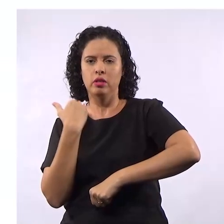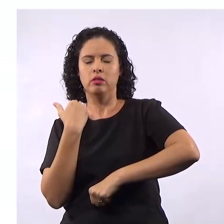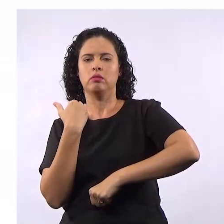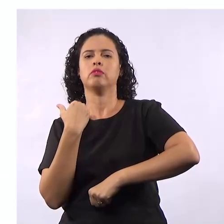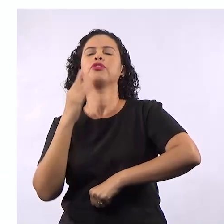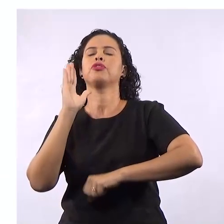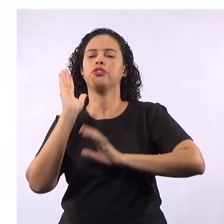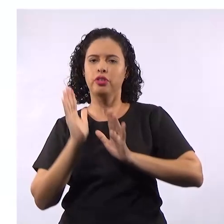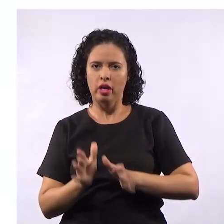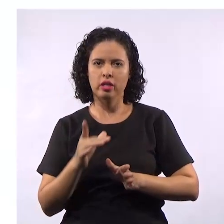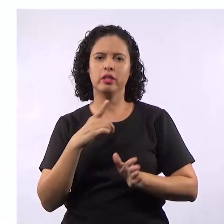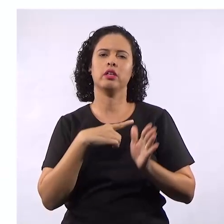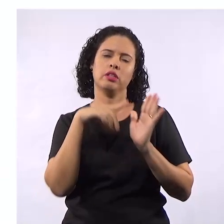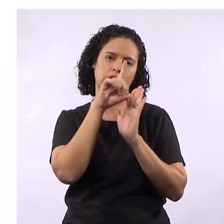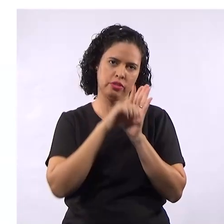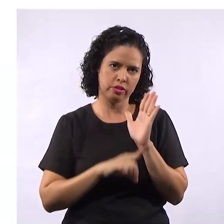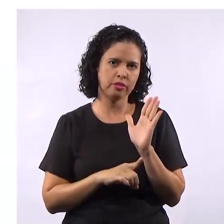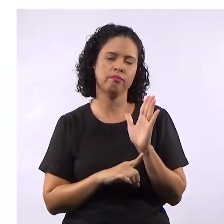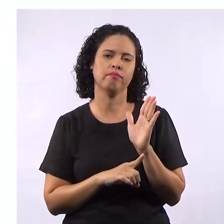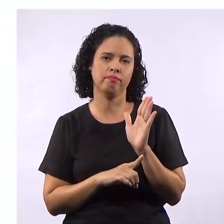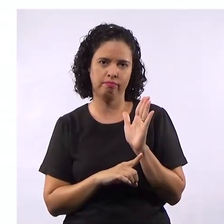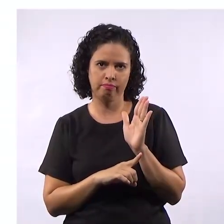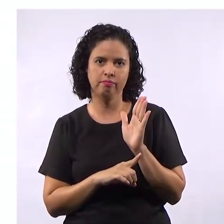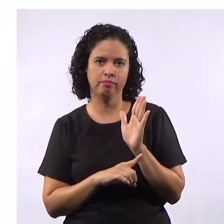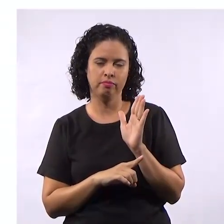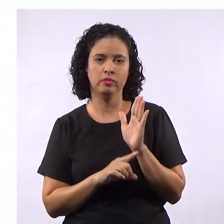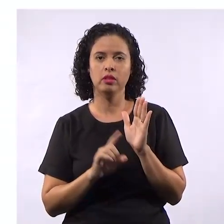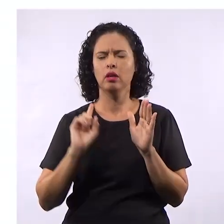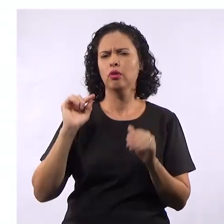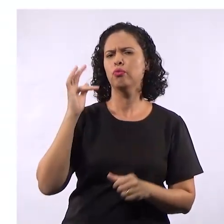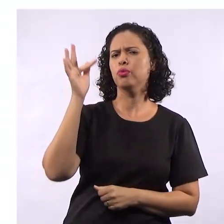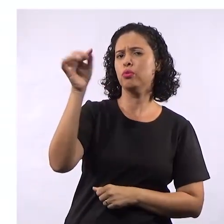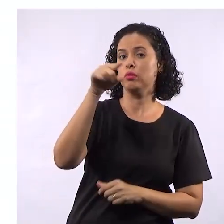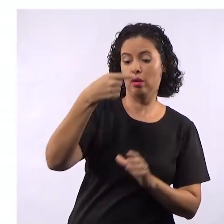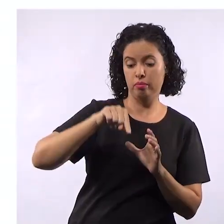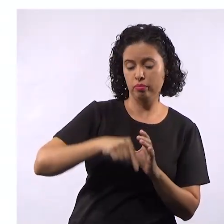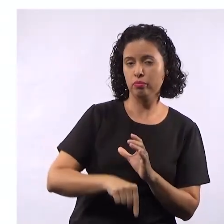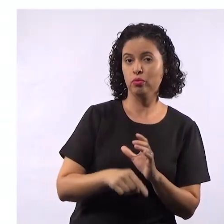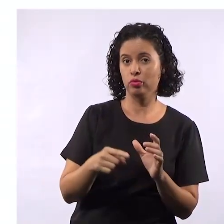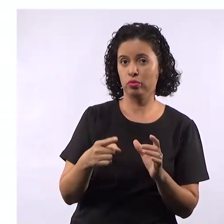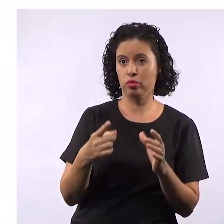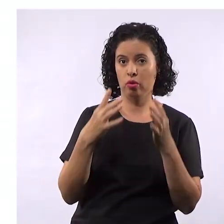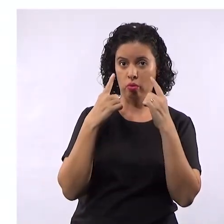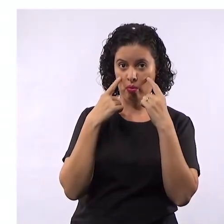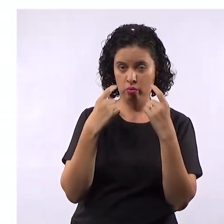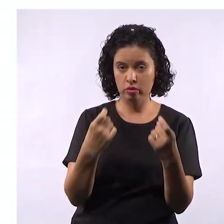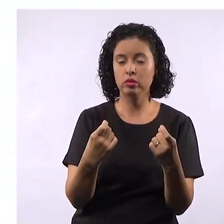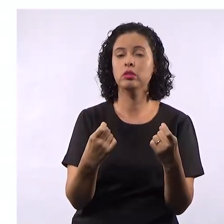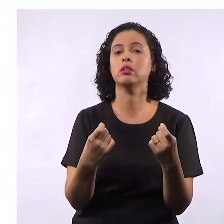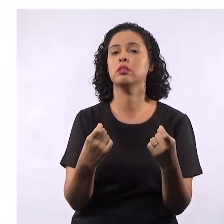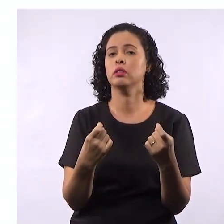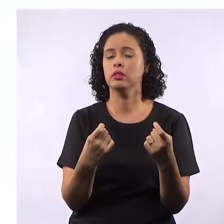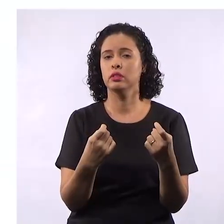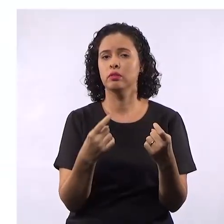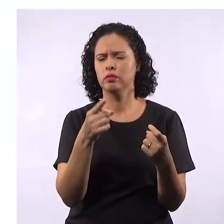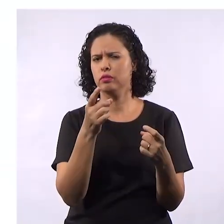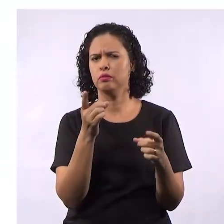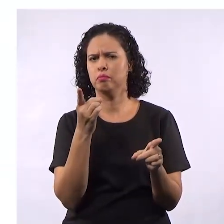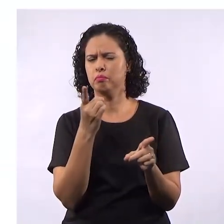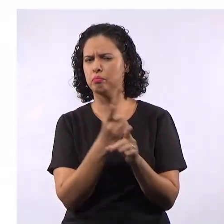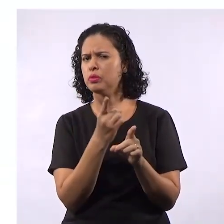não pensem lá só nas pessoas maiores de idade, não, tá? É toda pessoa, toda, tá? O primeiro conceito fundamental do